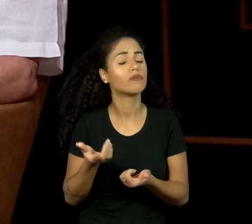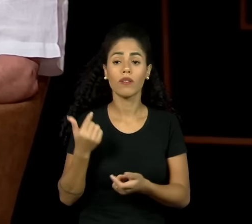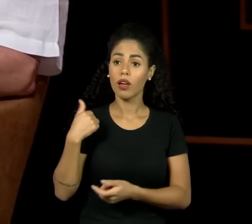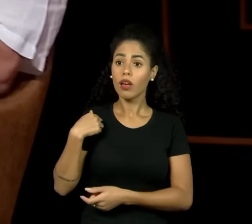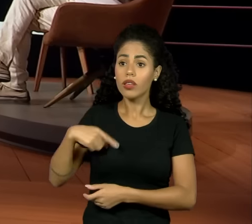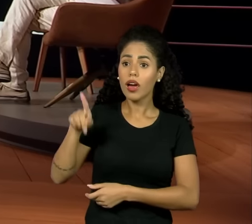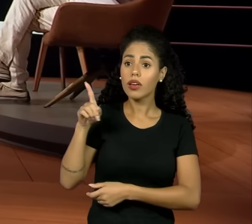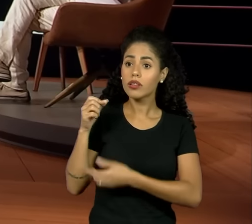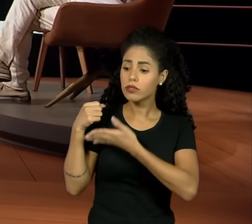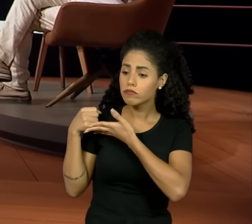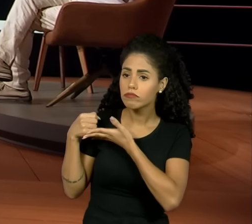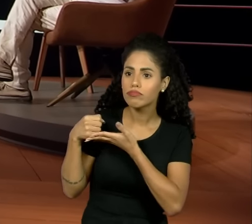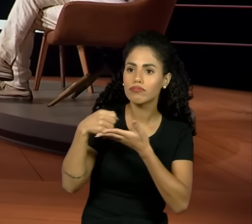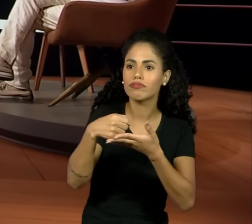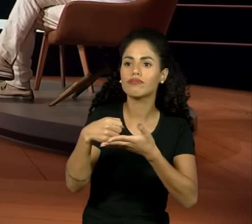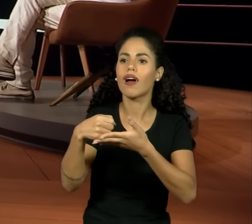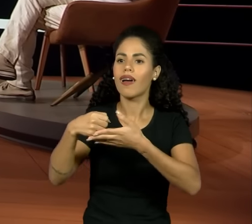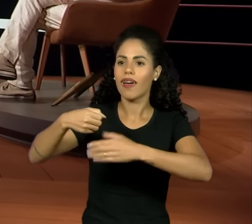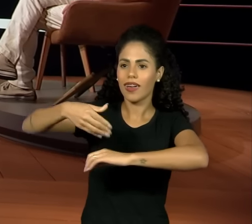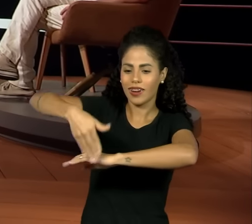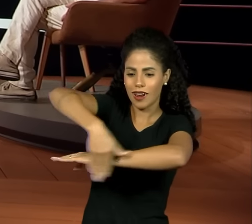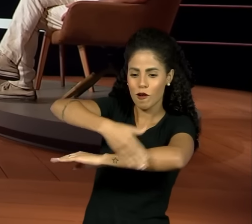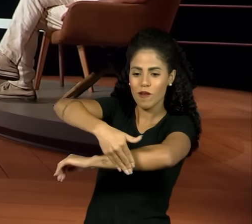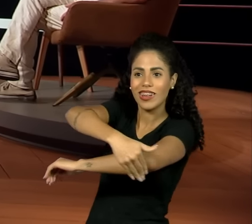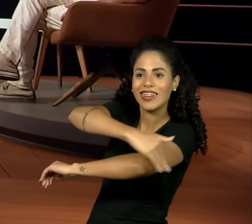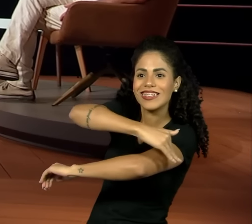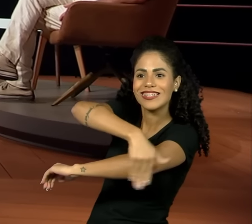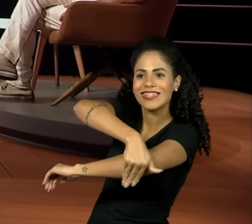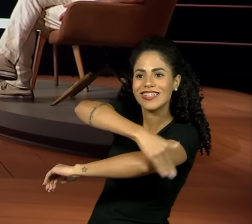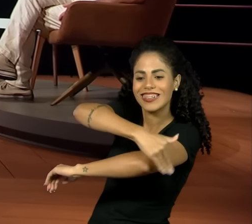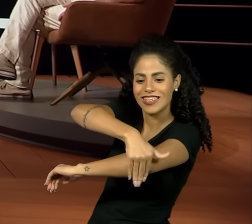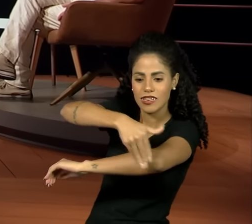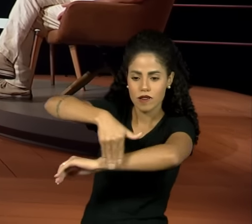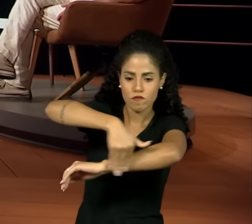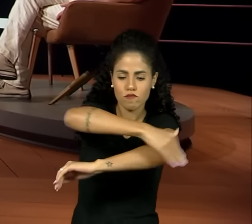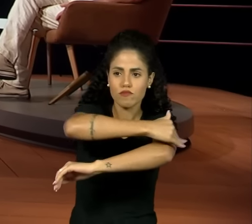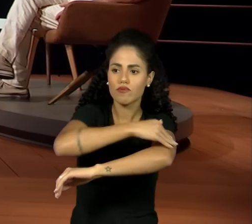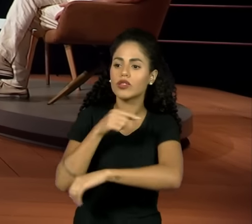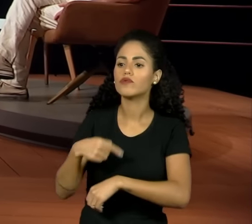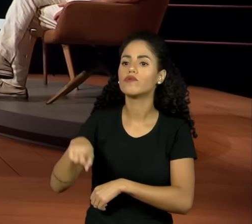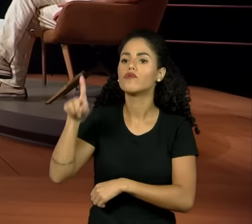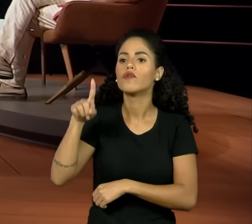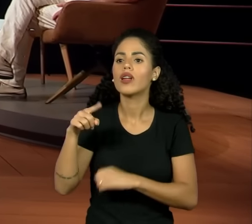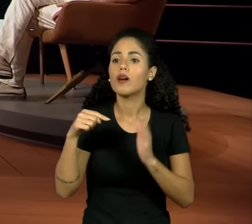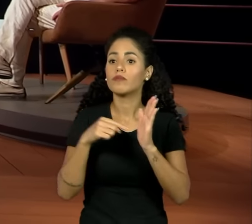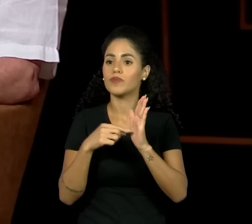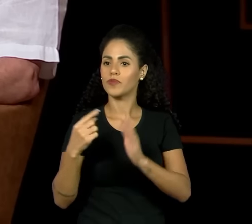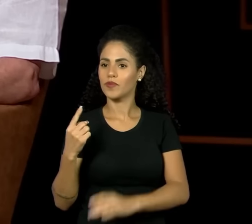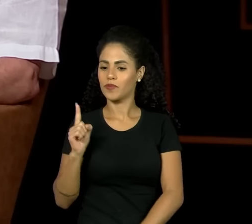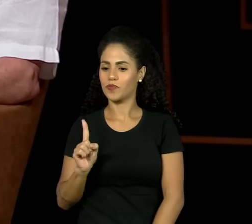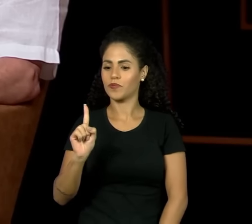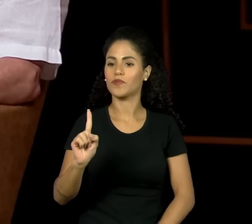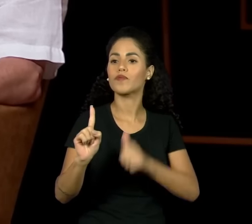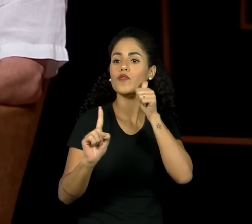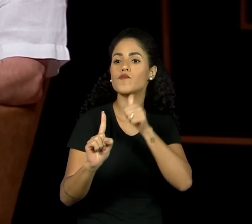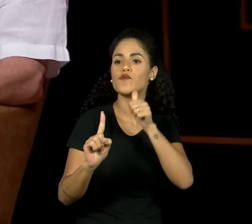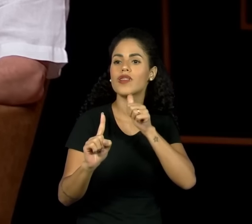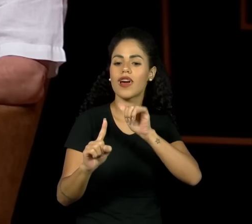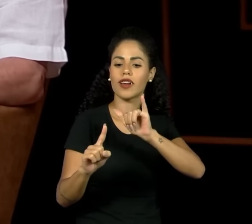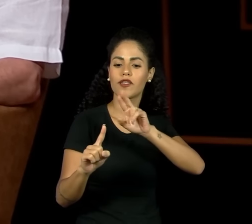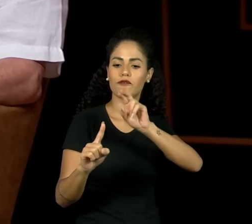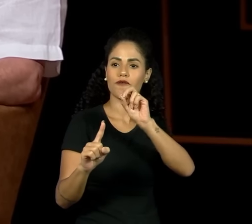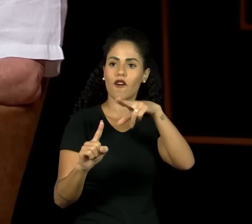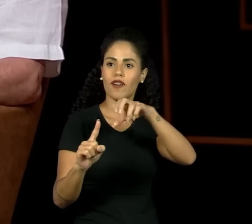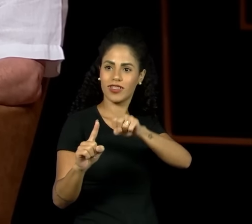levaram era na esquina assim e a gente foi lá tocou a campainha veio a Don ivoni que era uma senhora hum